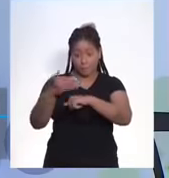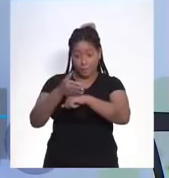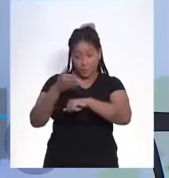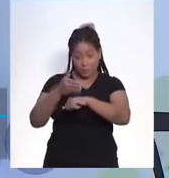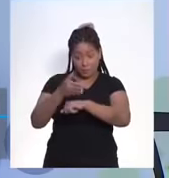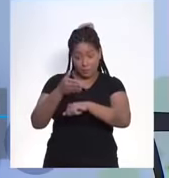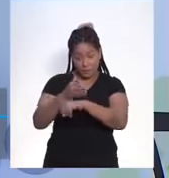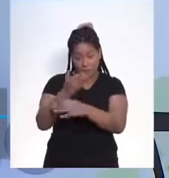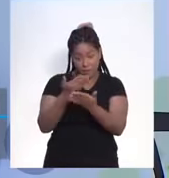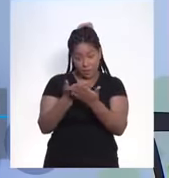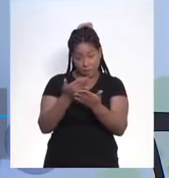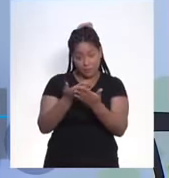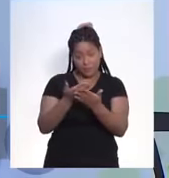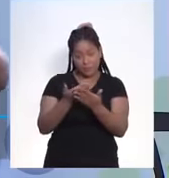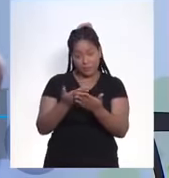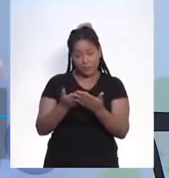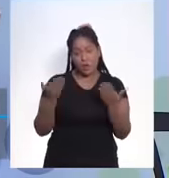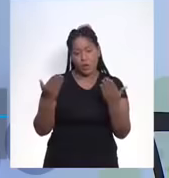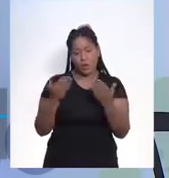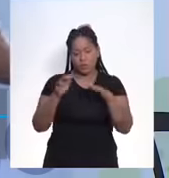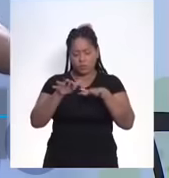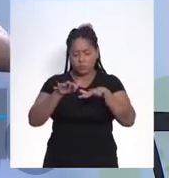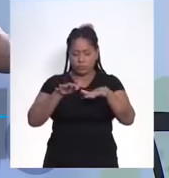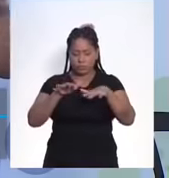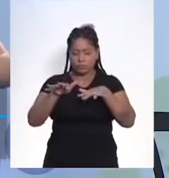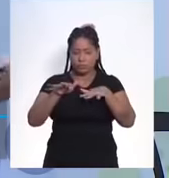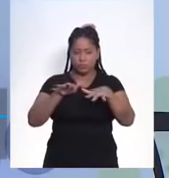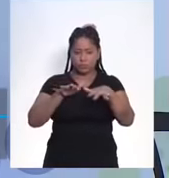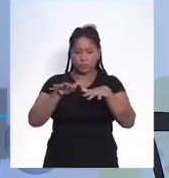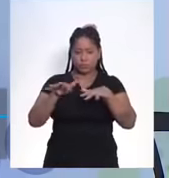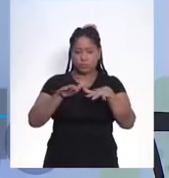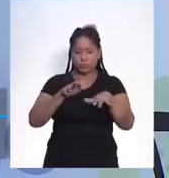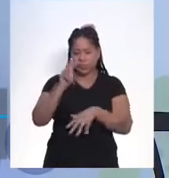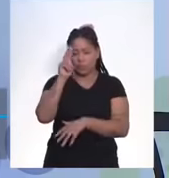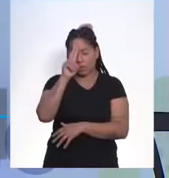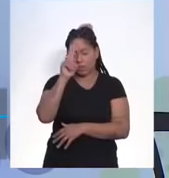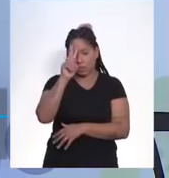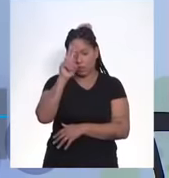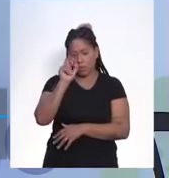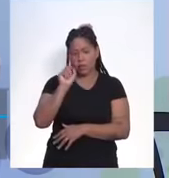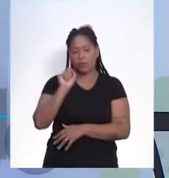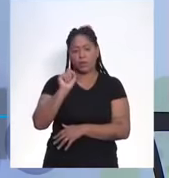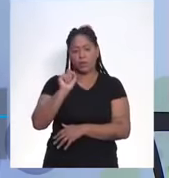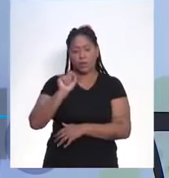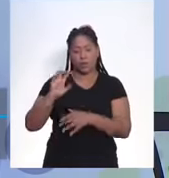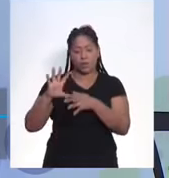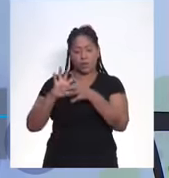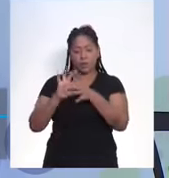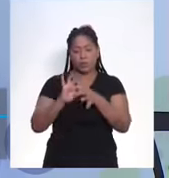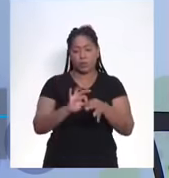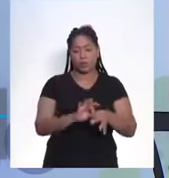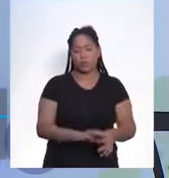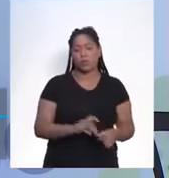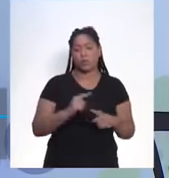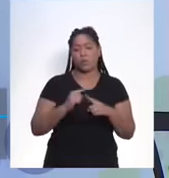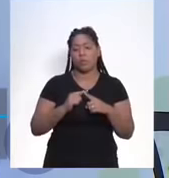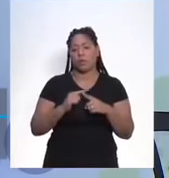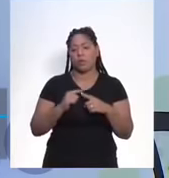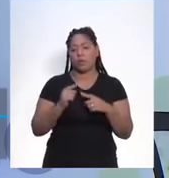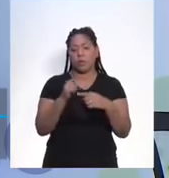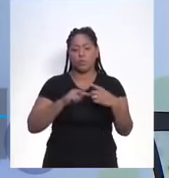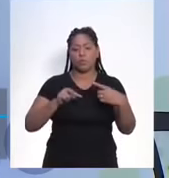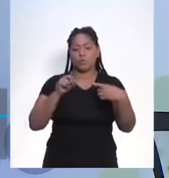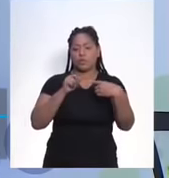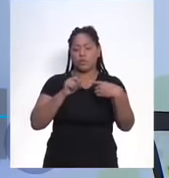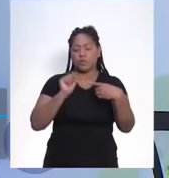formato hoje basicamente nós temos essa movimentação nós vamos ele entrar nesse contexto algumas características que eu